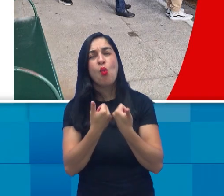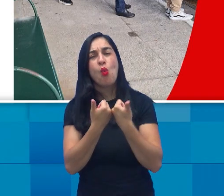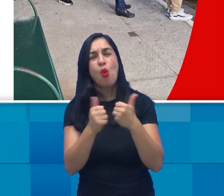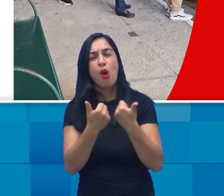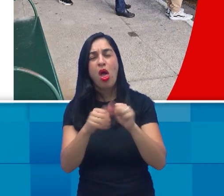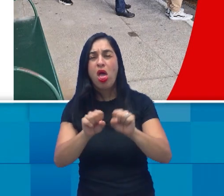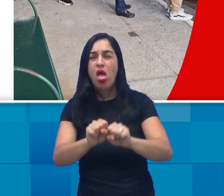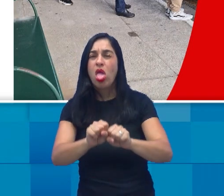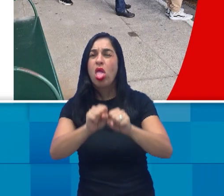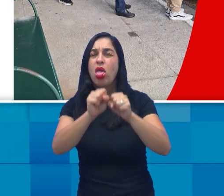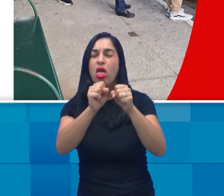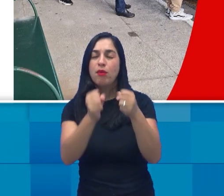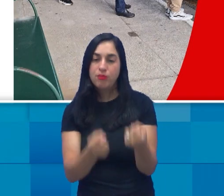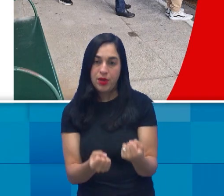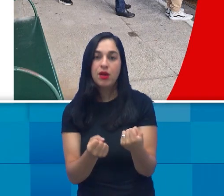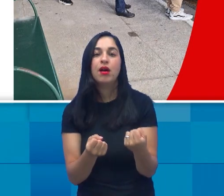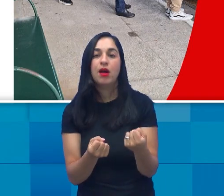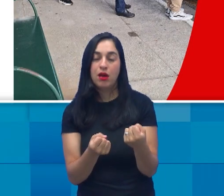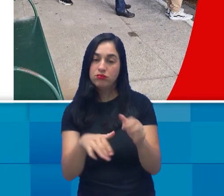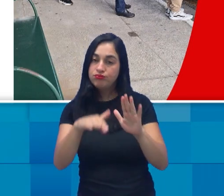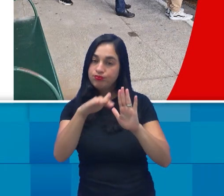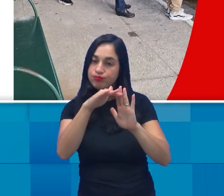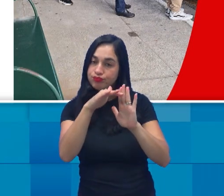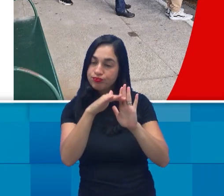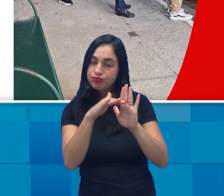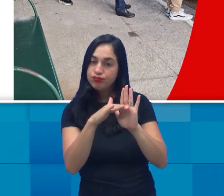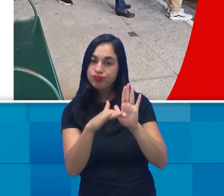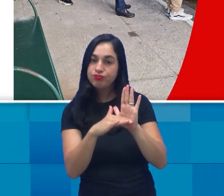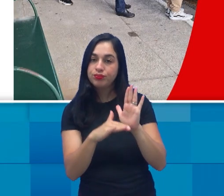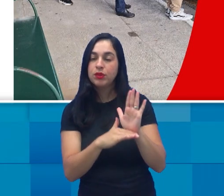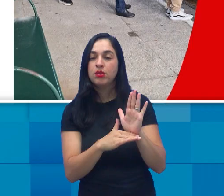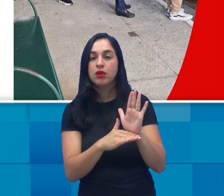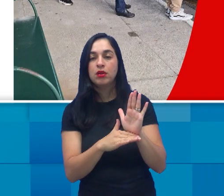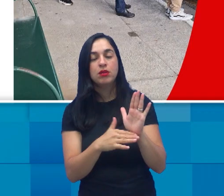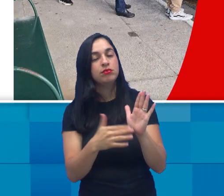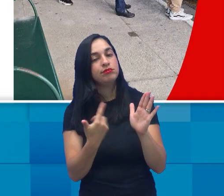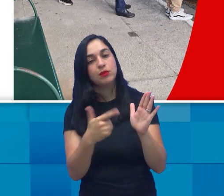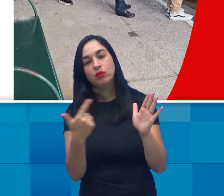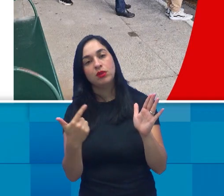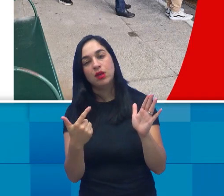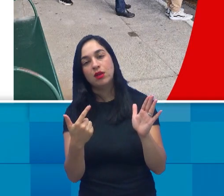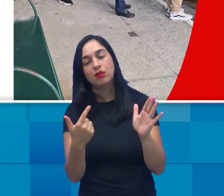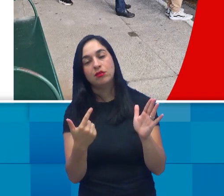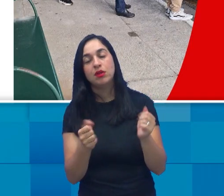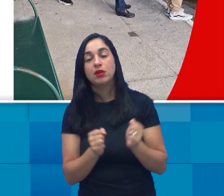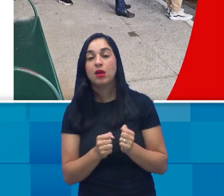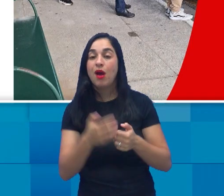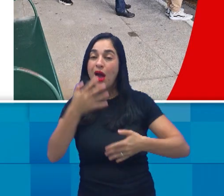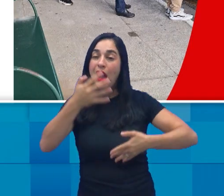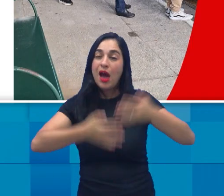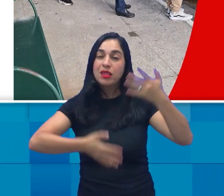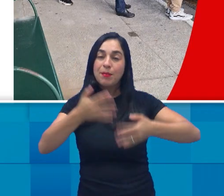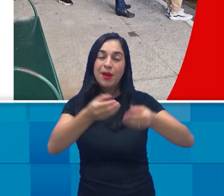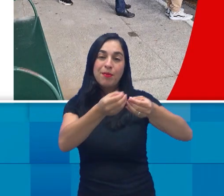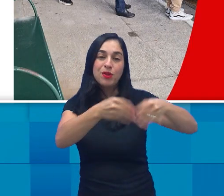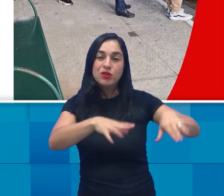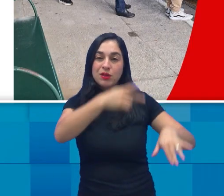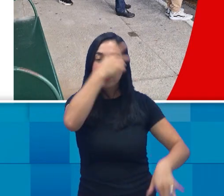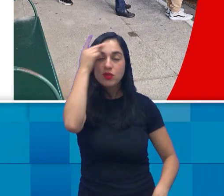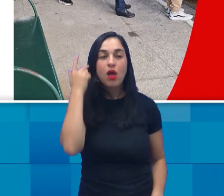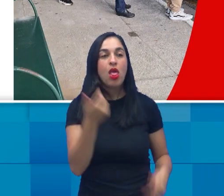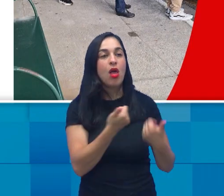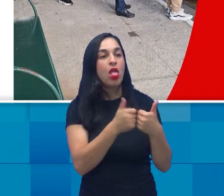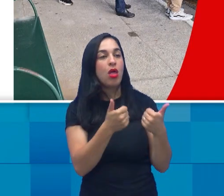no cronograma e que atrapalham a vida das trabalhadoras, porque tem que descer, trocar de ônibus,